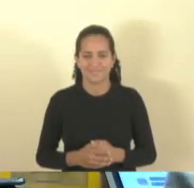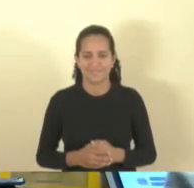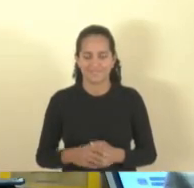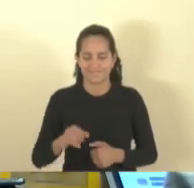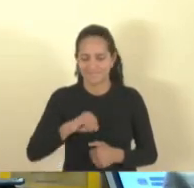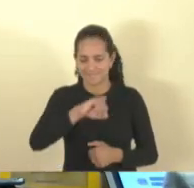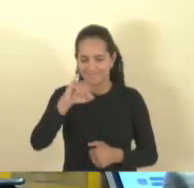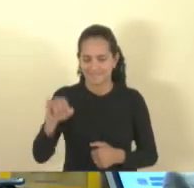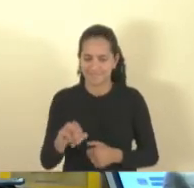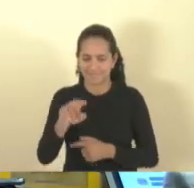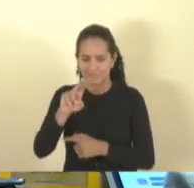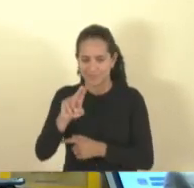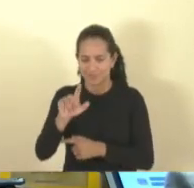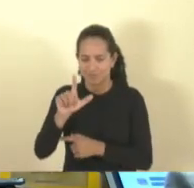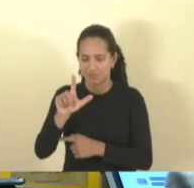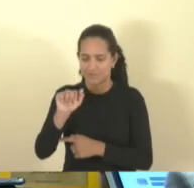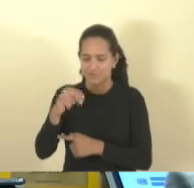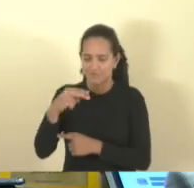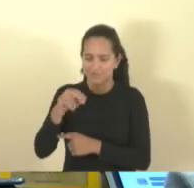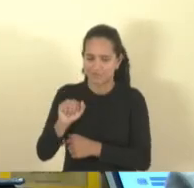Juliana Medeiros da Silva.